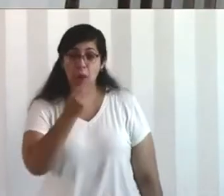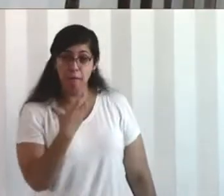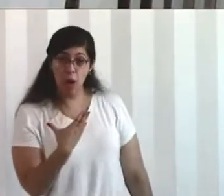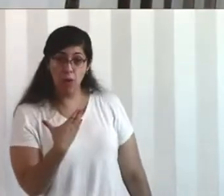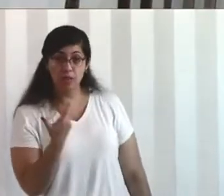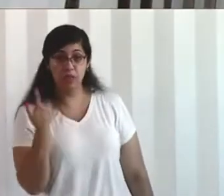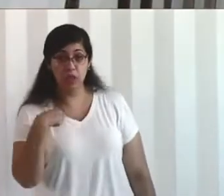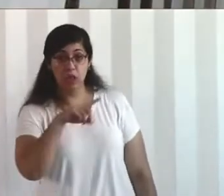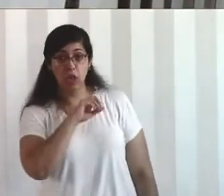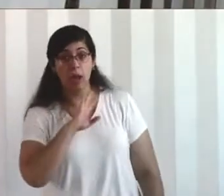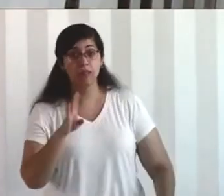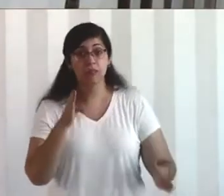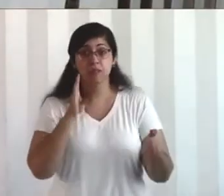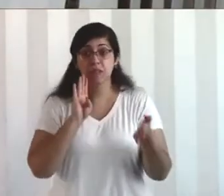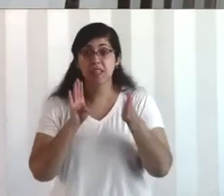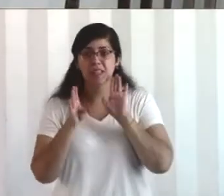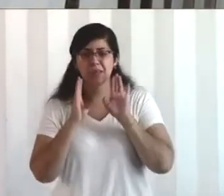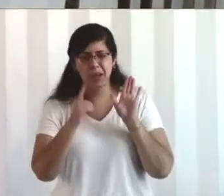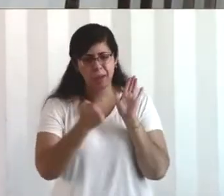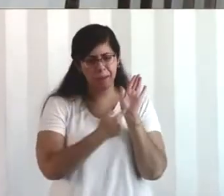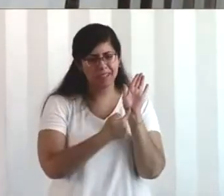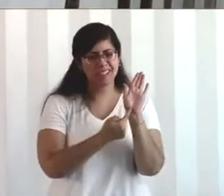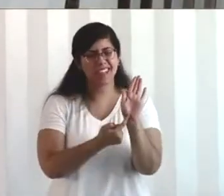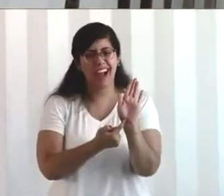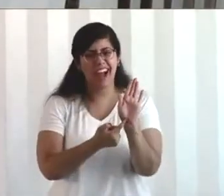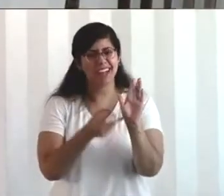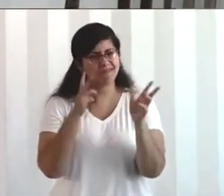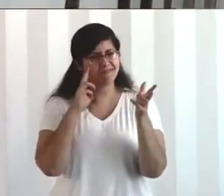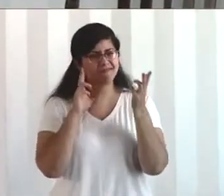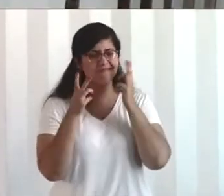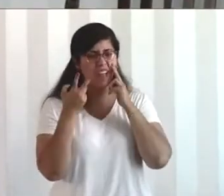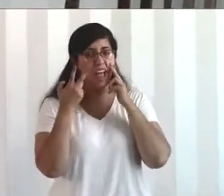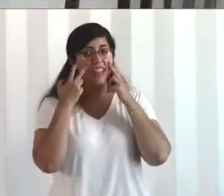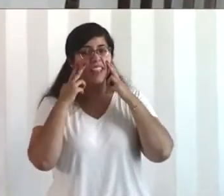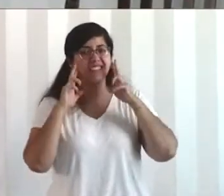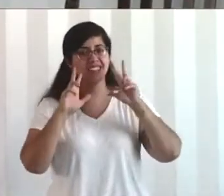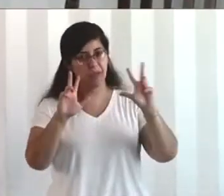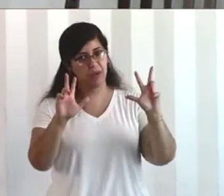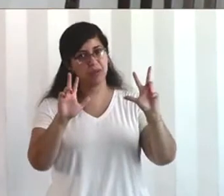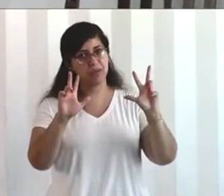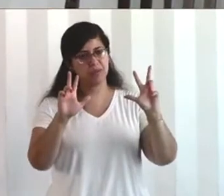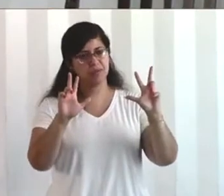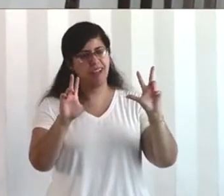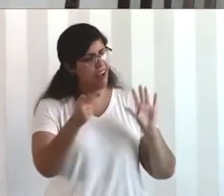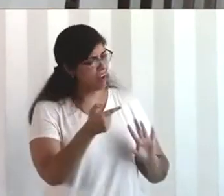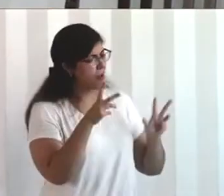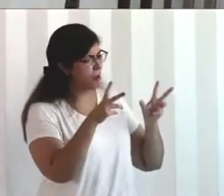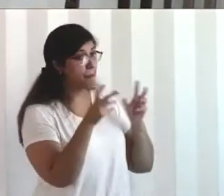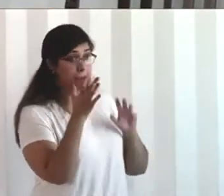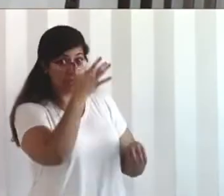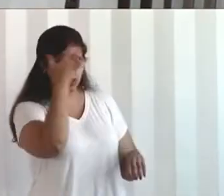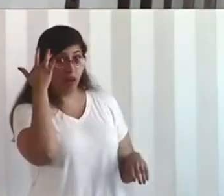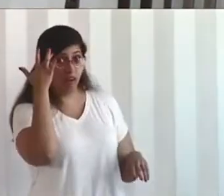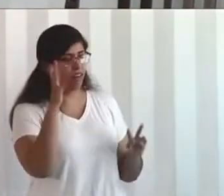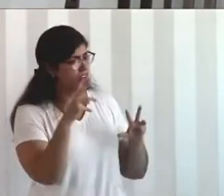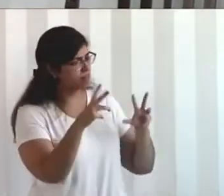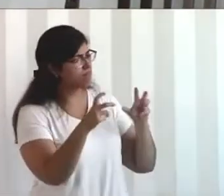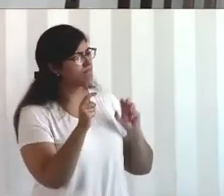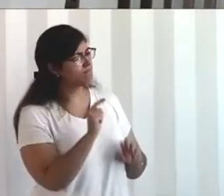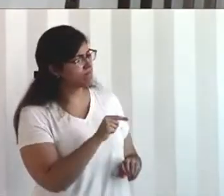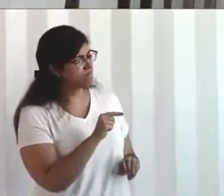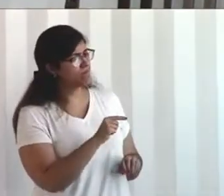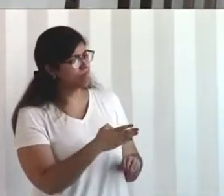cristão usa bem as mídias sociais para testemunhar a sua fé. Redes sociais são lugares